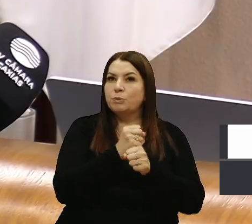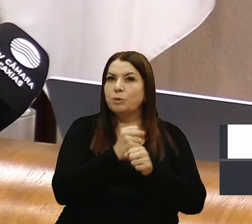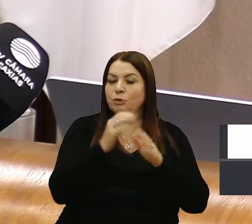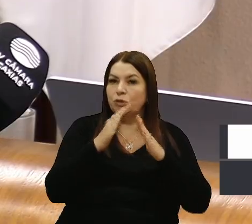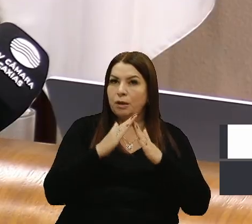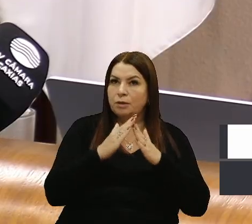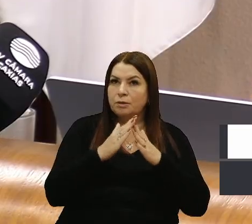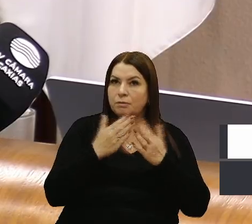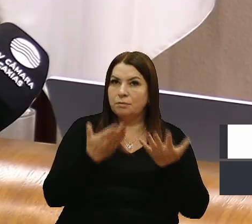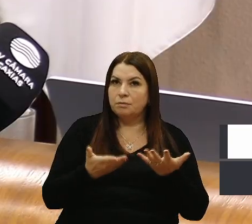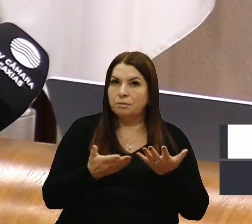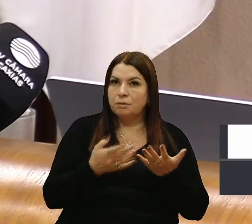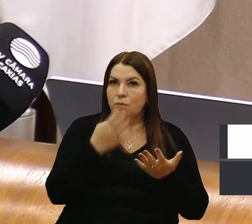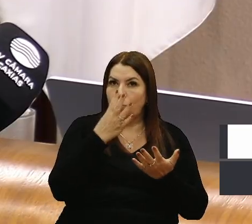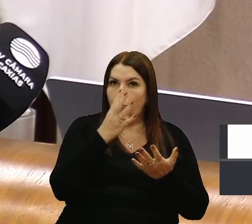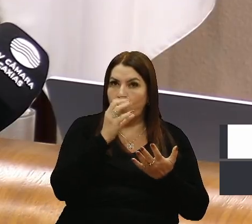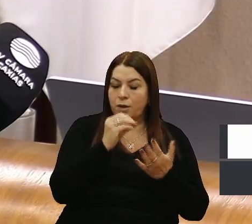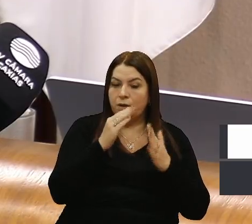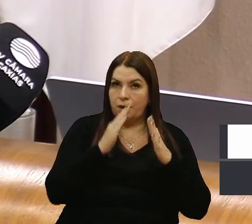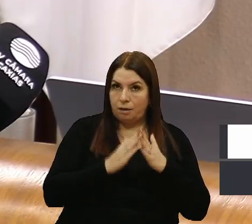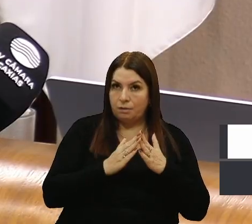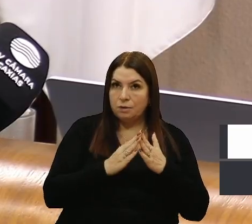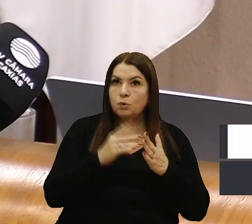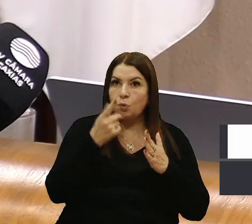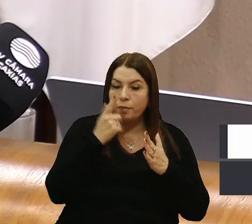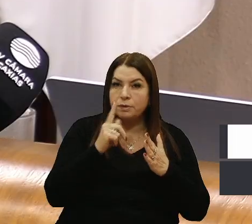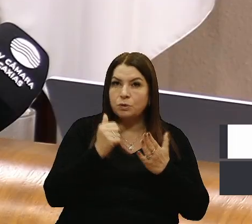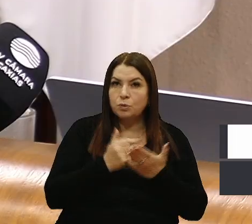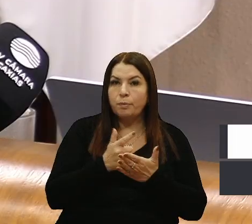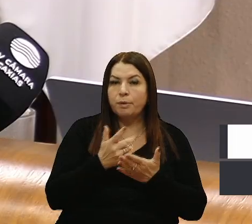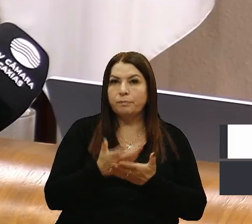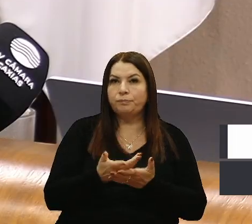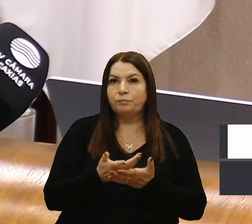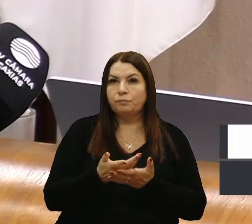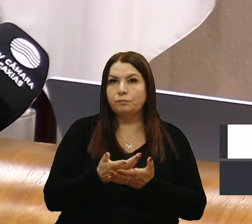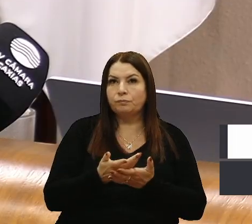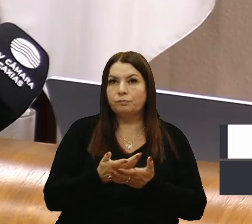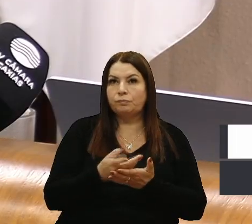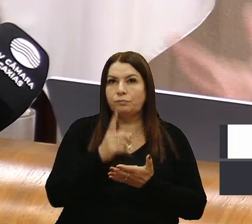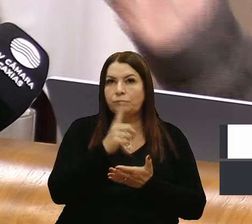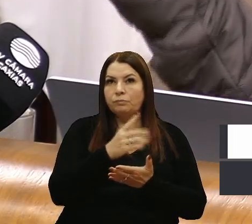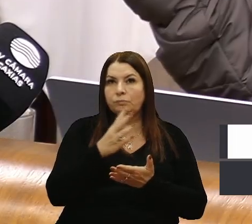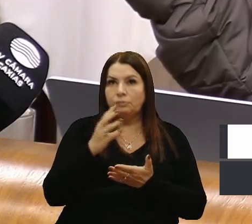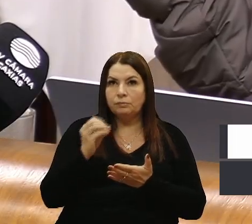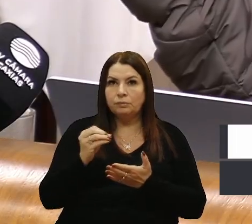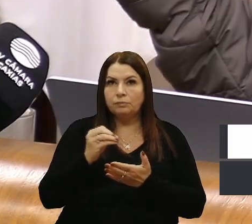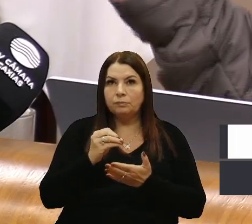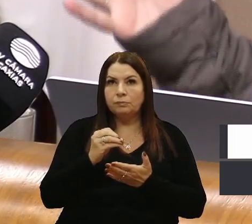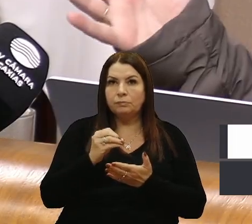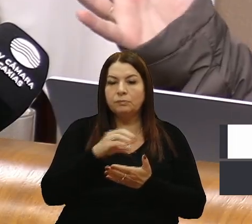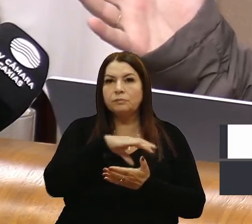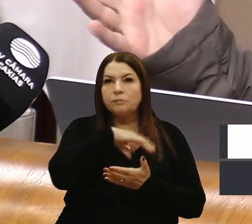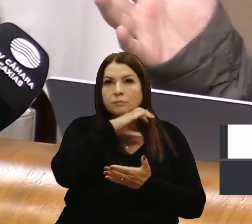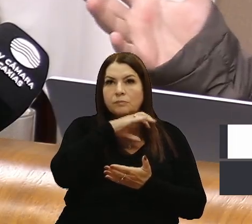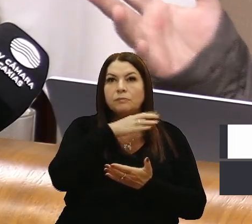casas. 40 casas. Conseguiram comprar 140 terrenos?